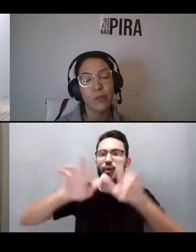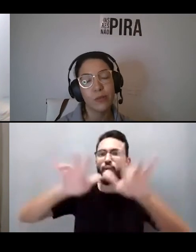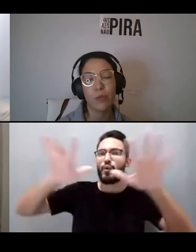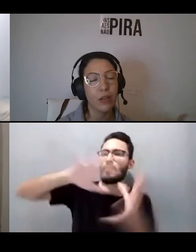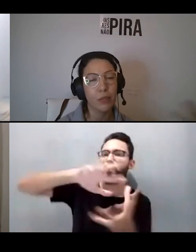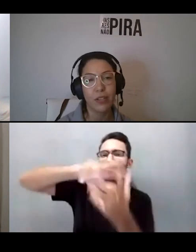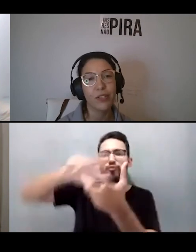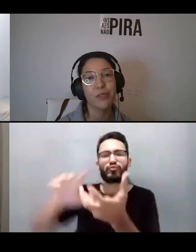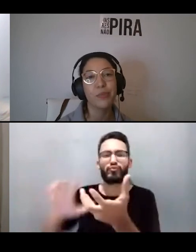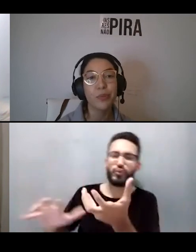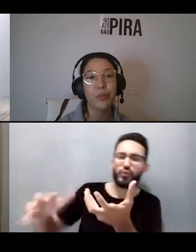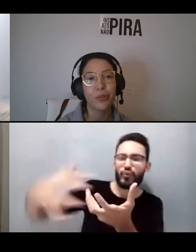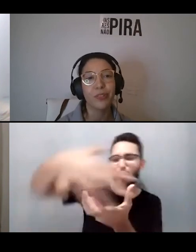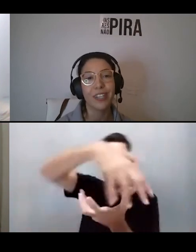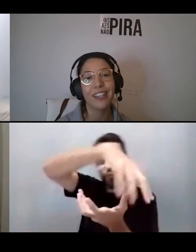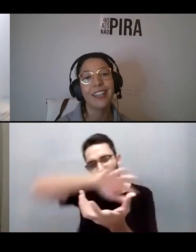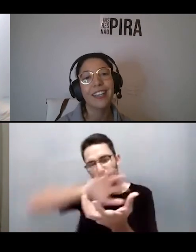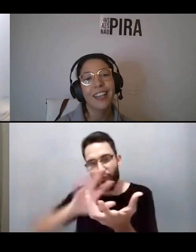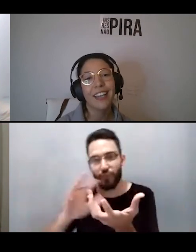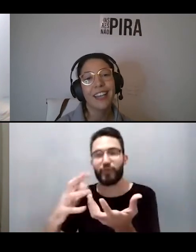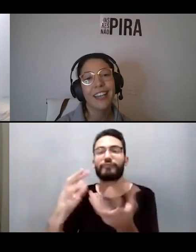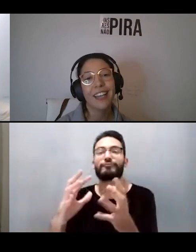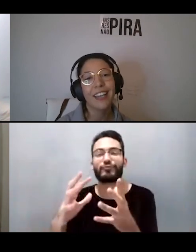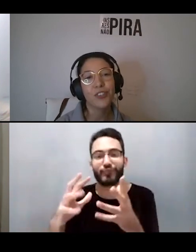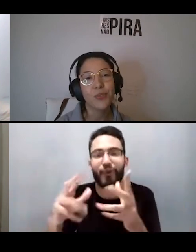com colaboradores do mundo todo, né?